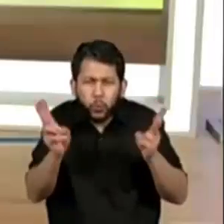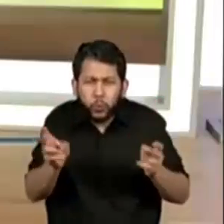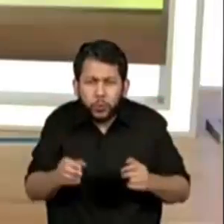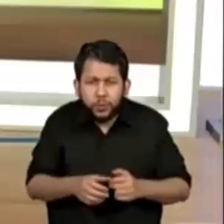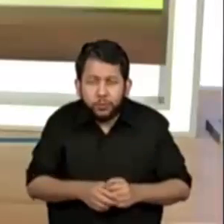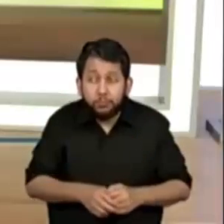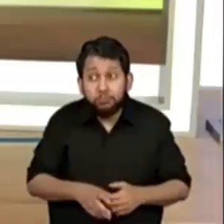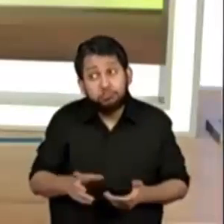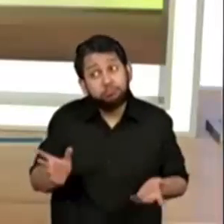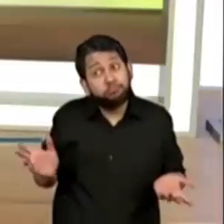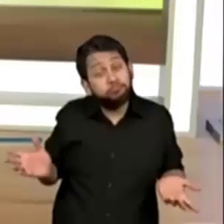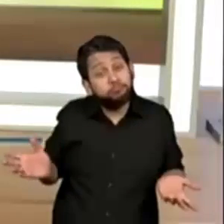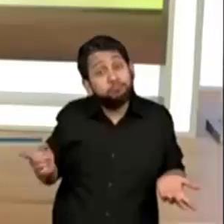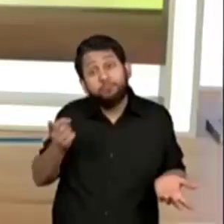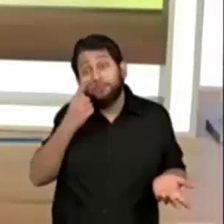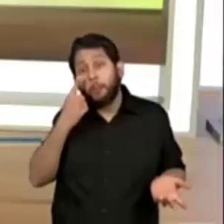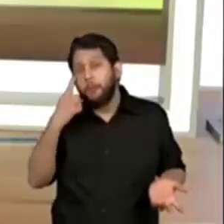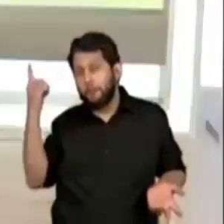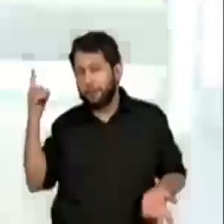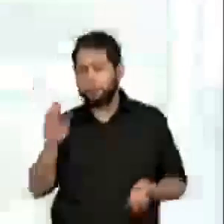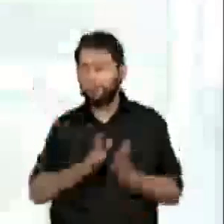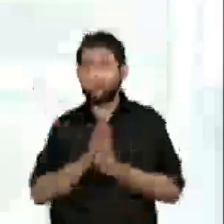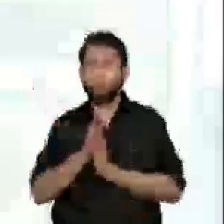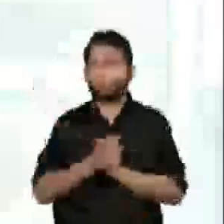lousa. Vamos lá. Quando